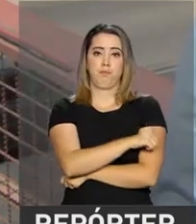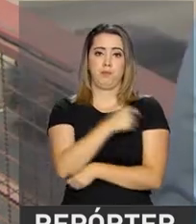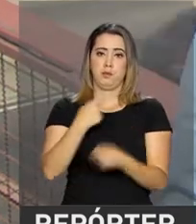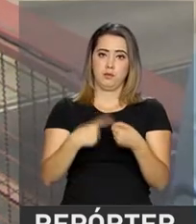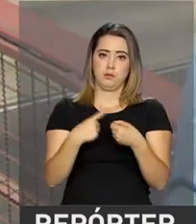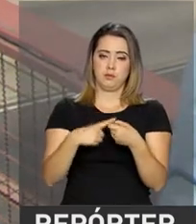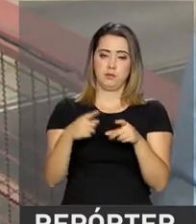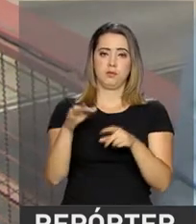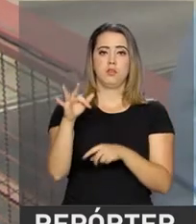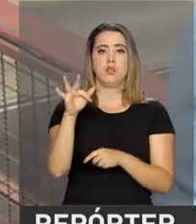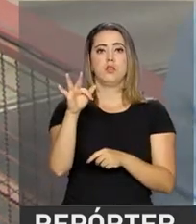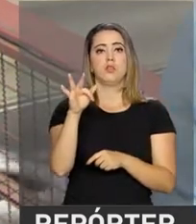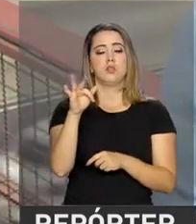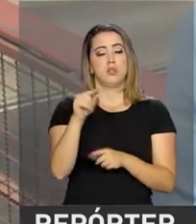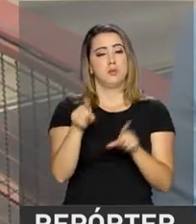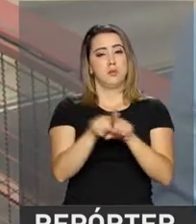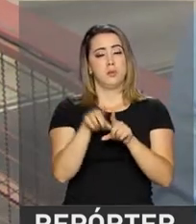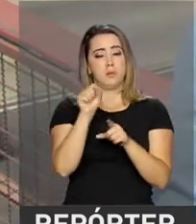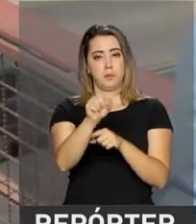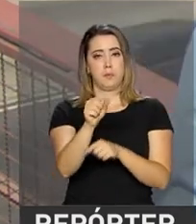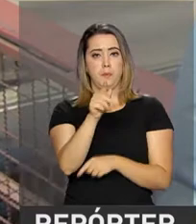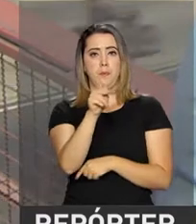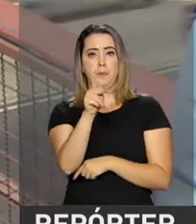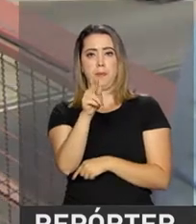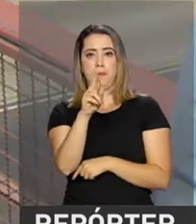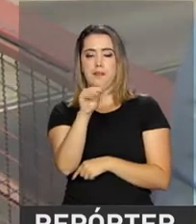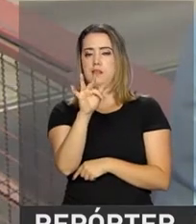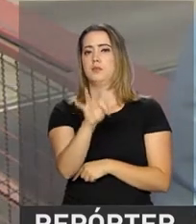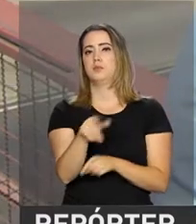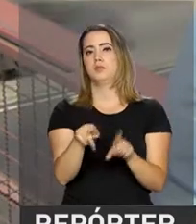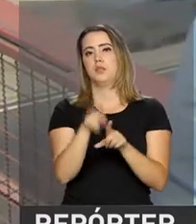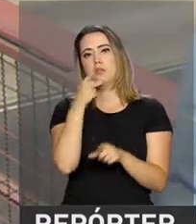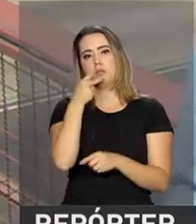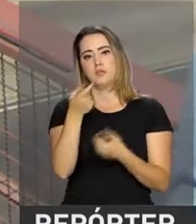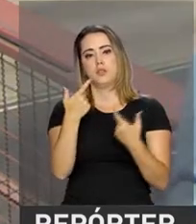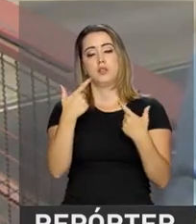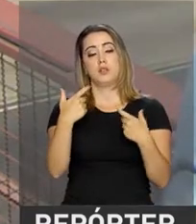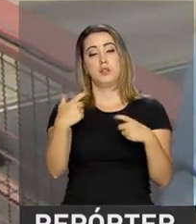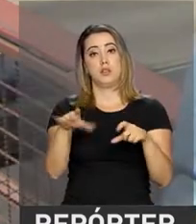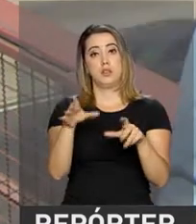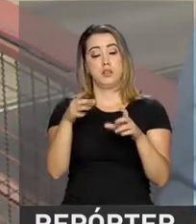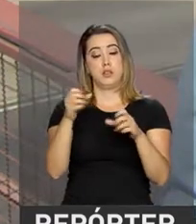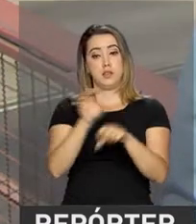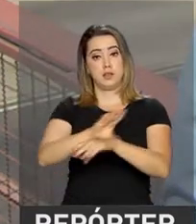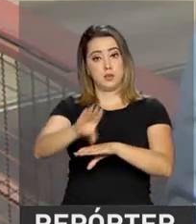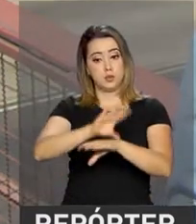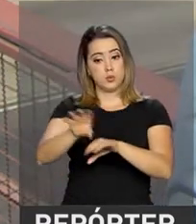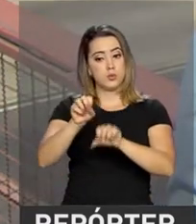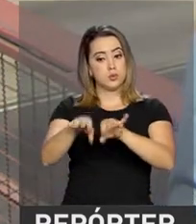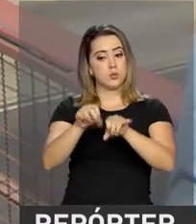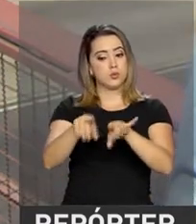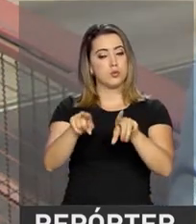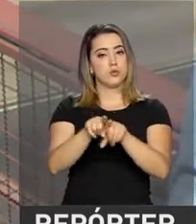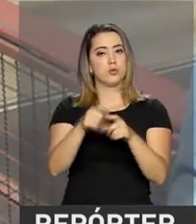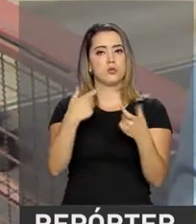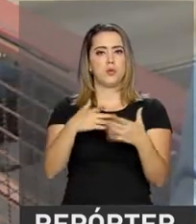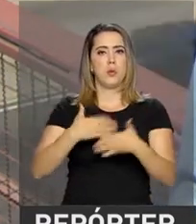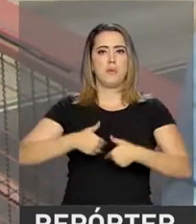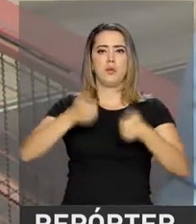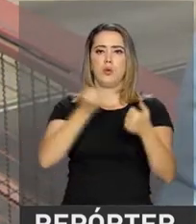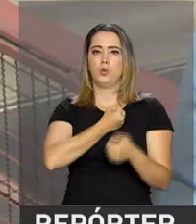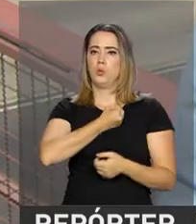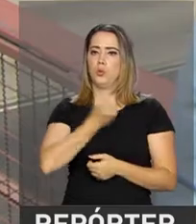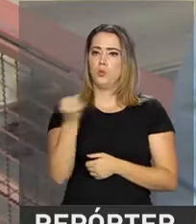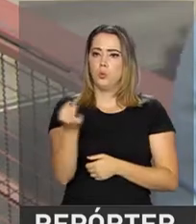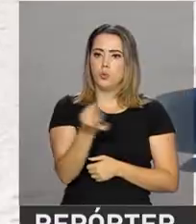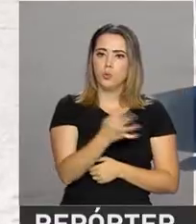Baixada Fluminense. Segundo a Polícia Rodoviária Federal, as oficinas de capacitação e o aumento do número de efetivo contribuíram